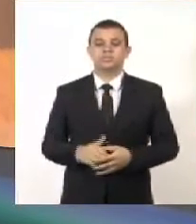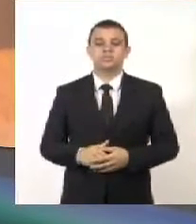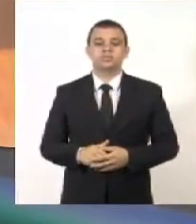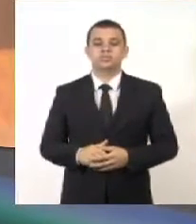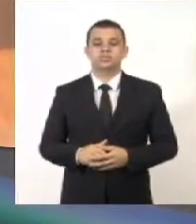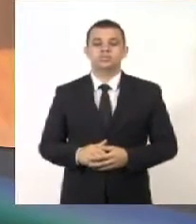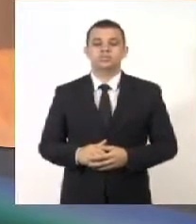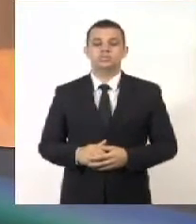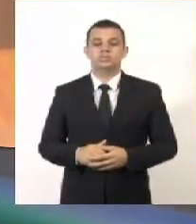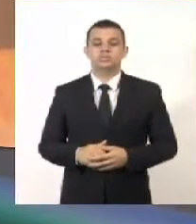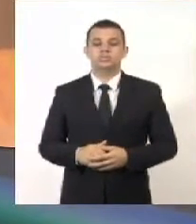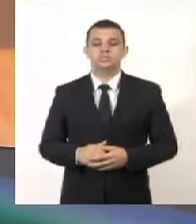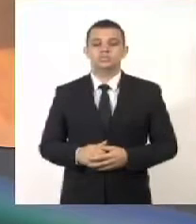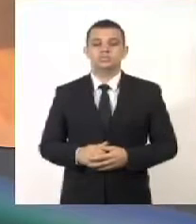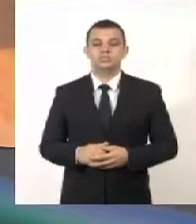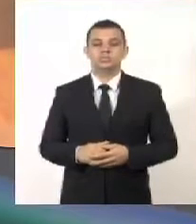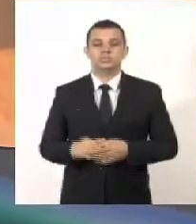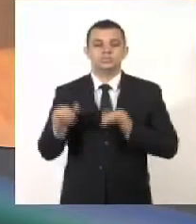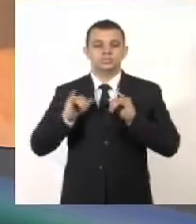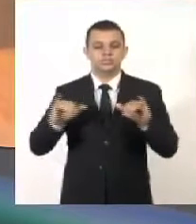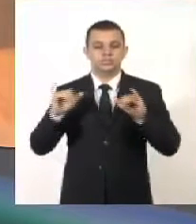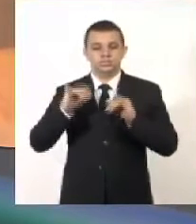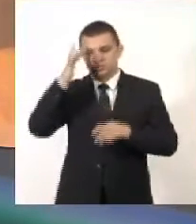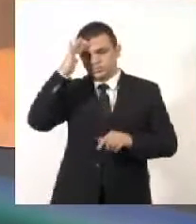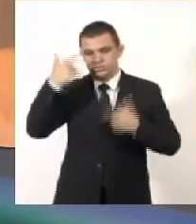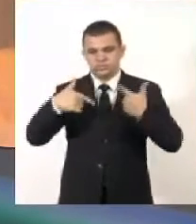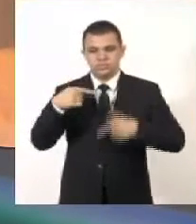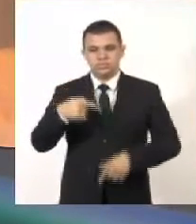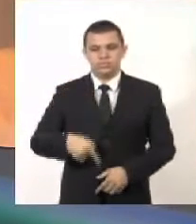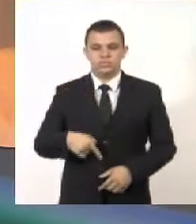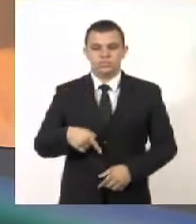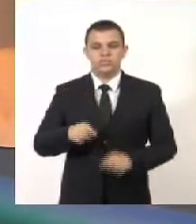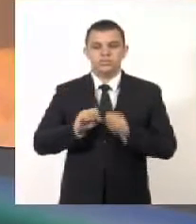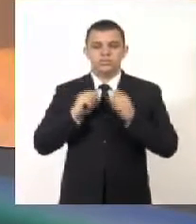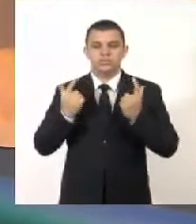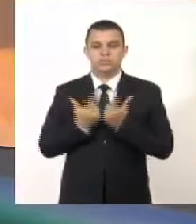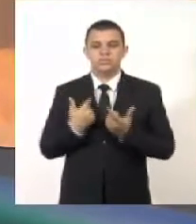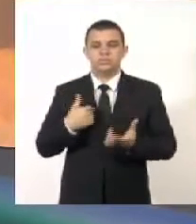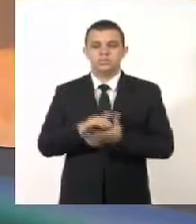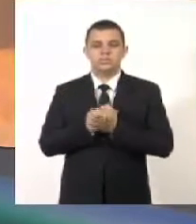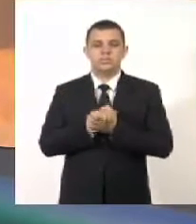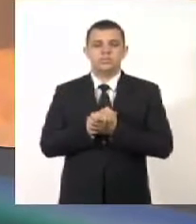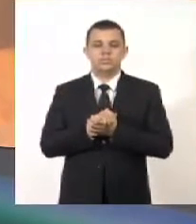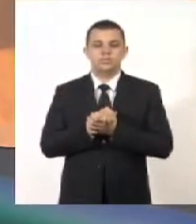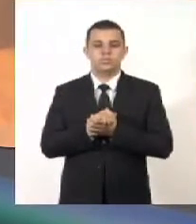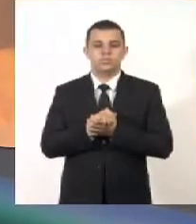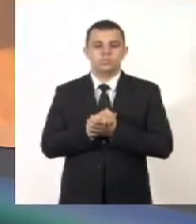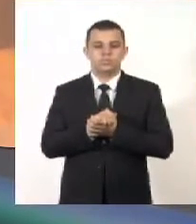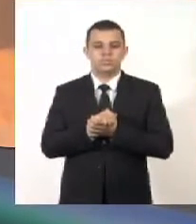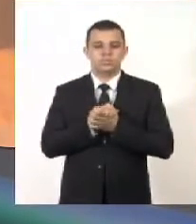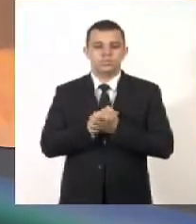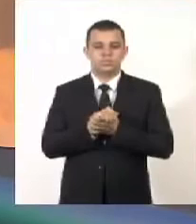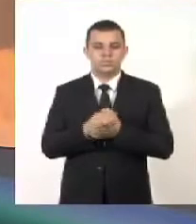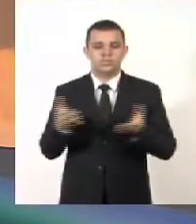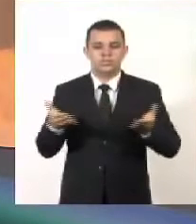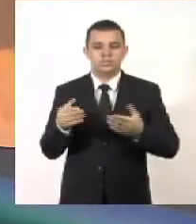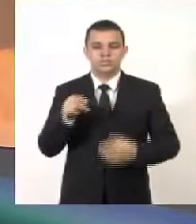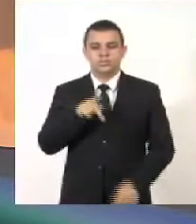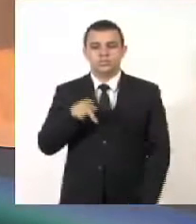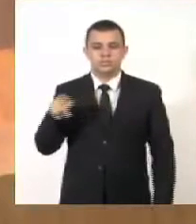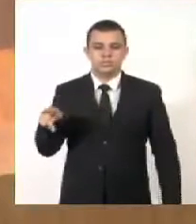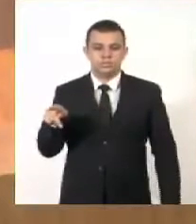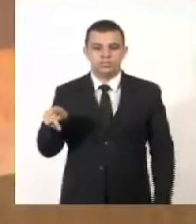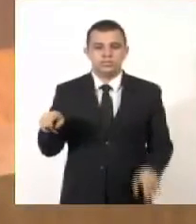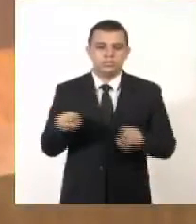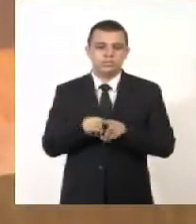modo geral, servidores dessa casa, e saudar aqui os professores